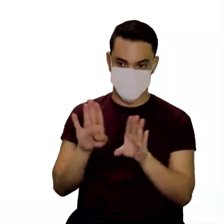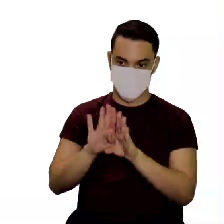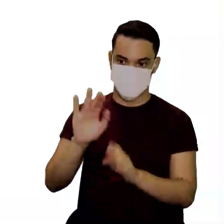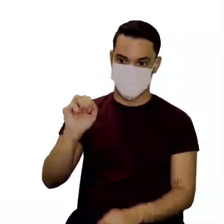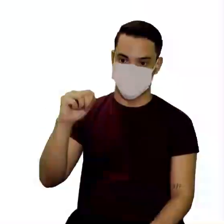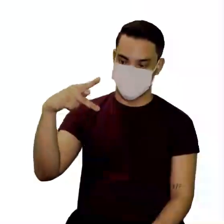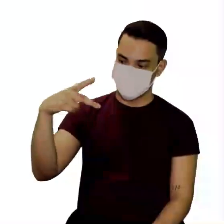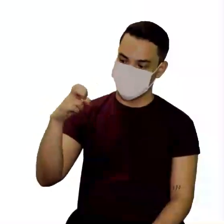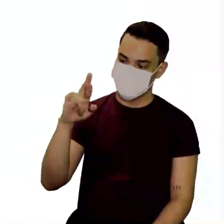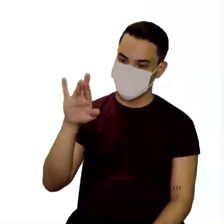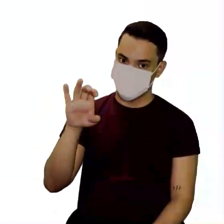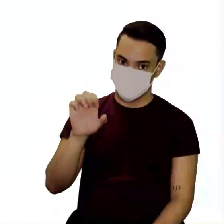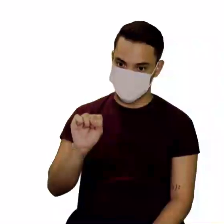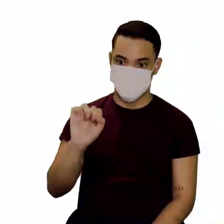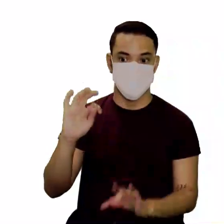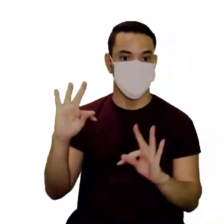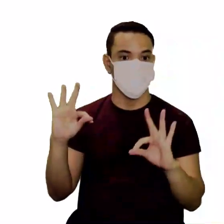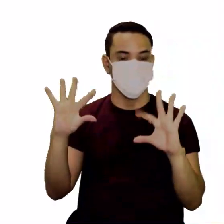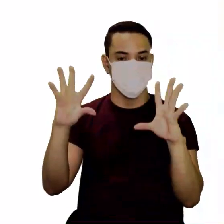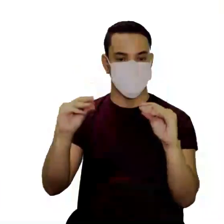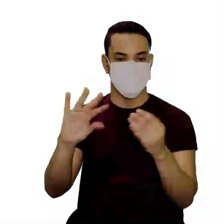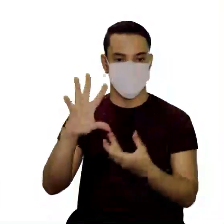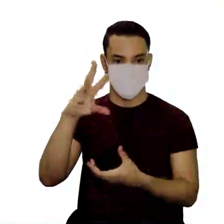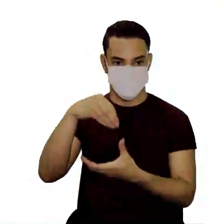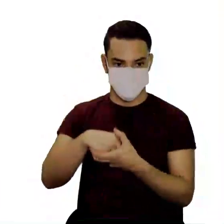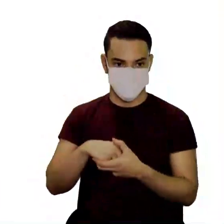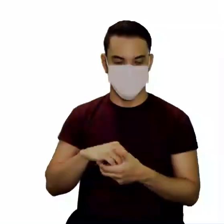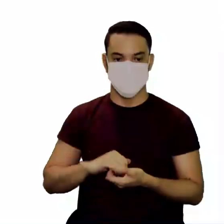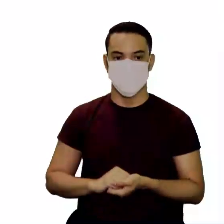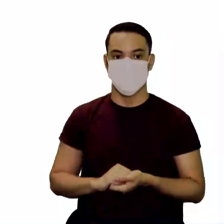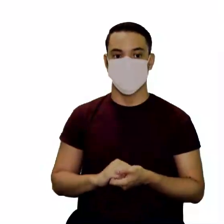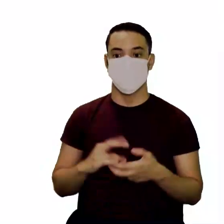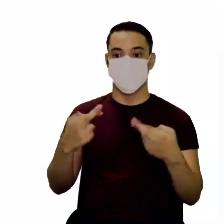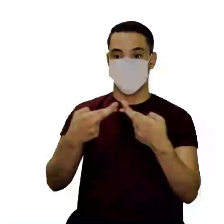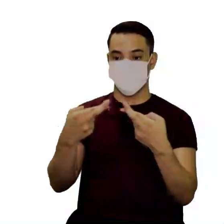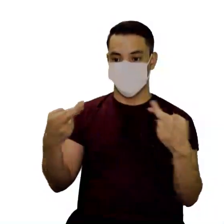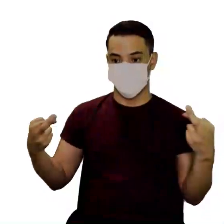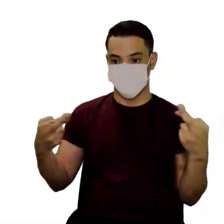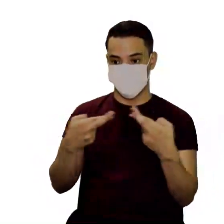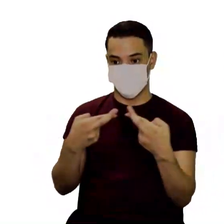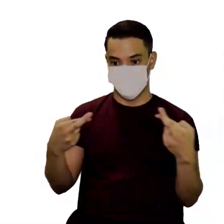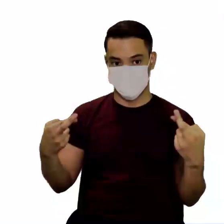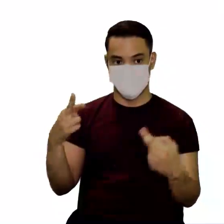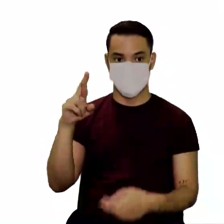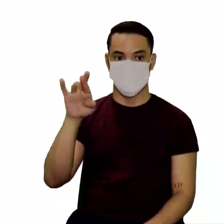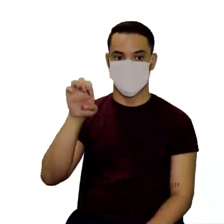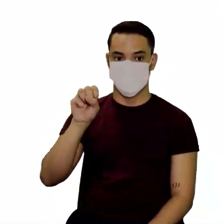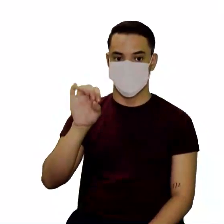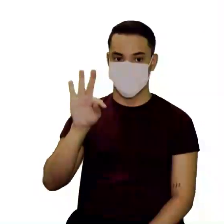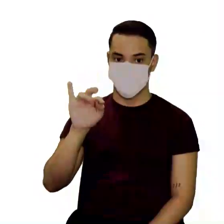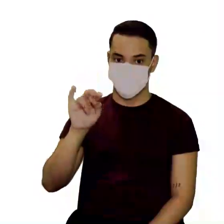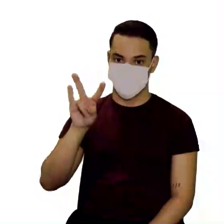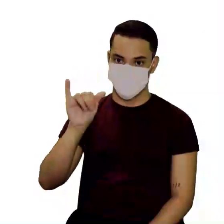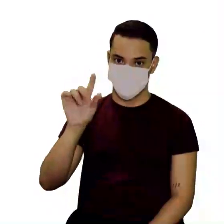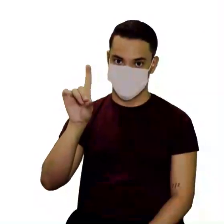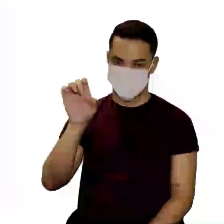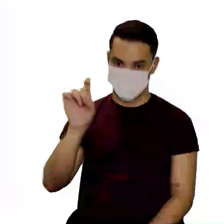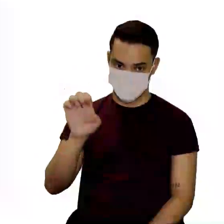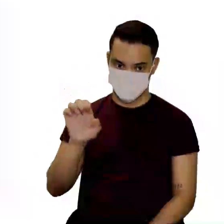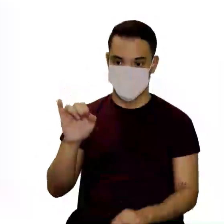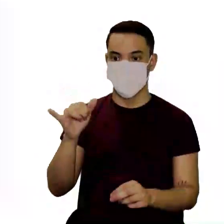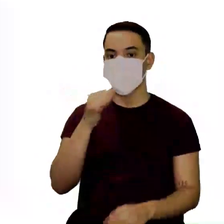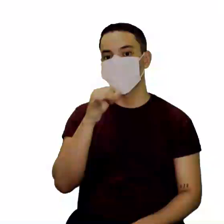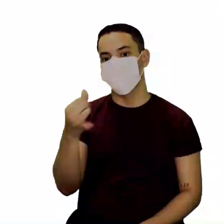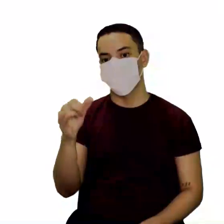vocês vão ver que também faz parte. A resistividade elétrica é uma medida da